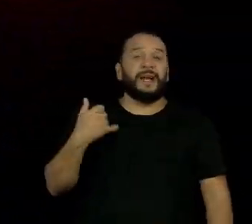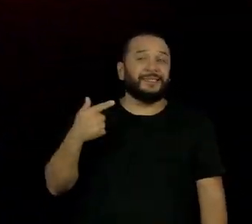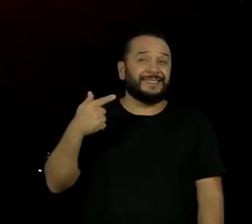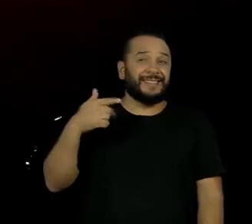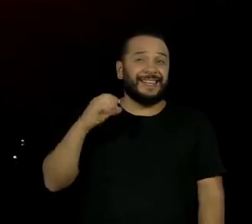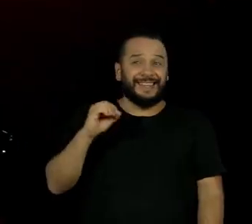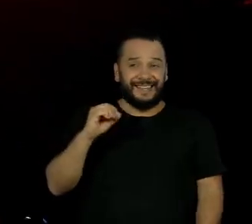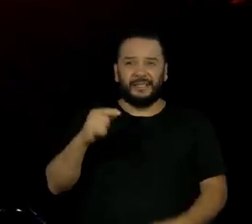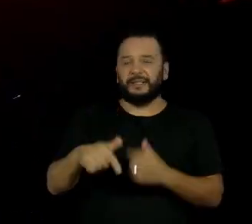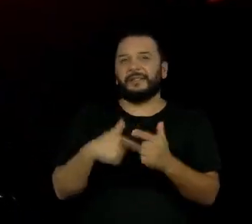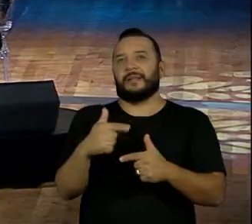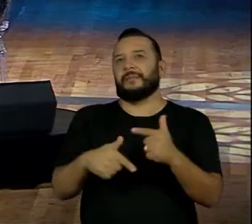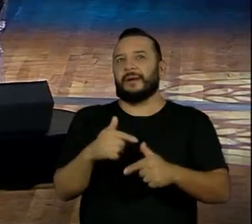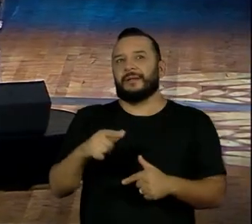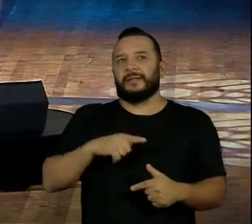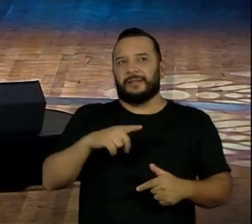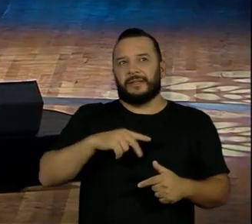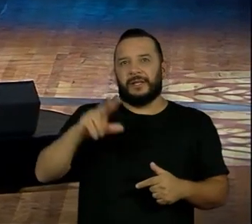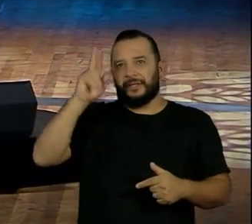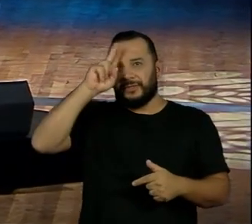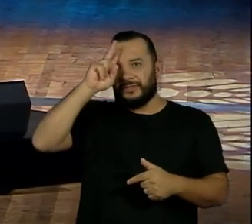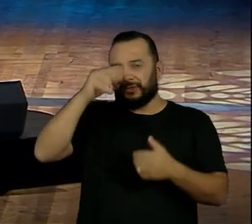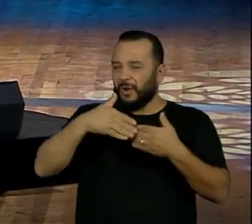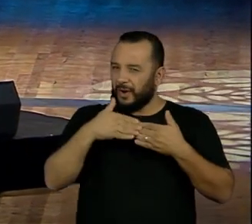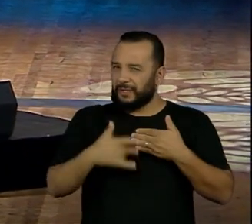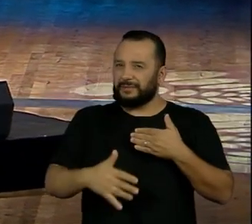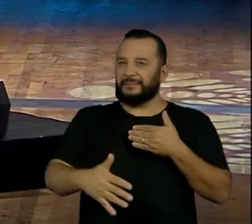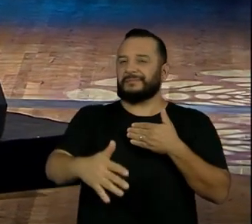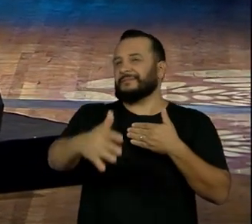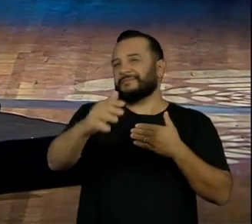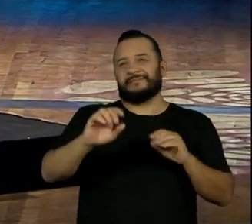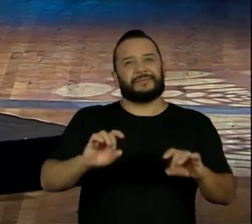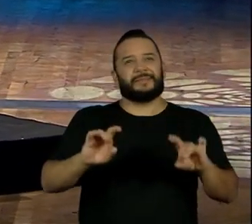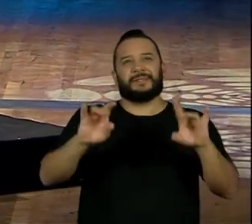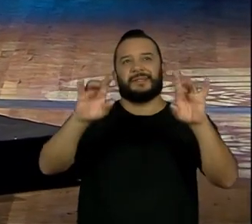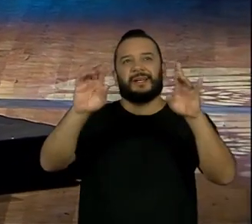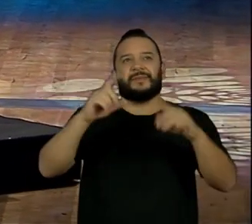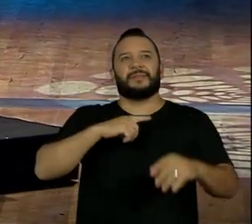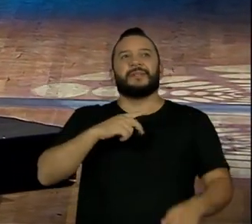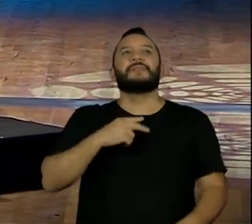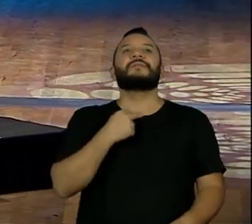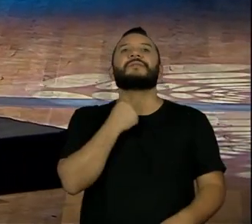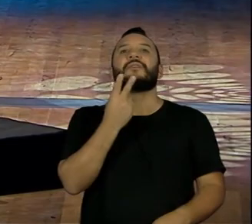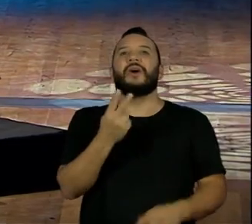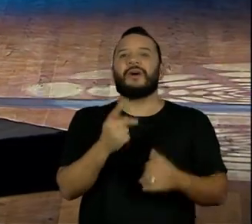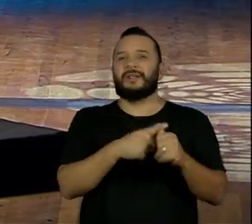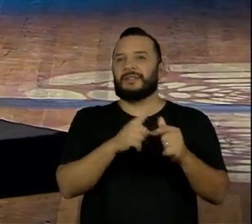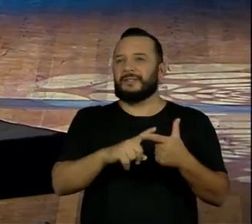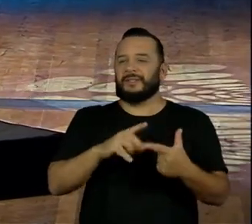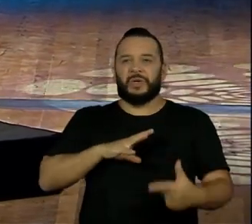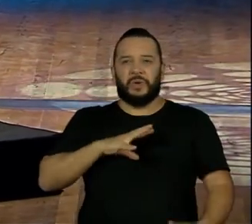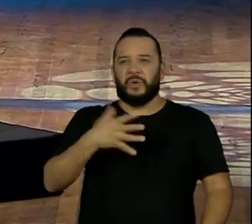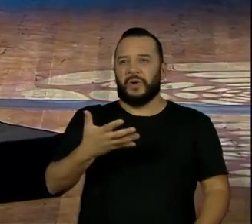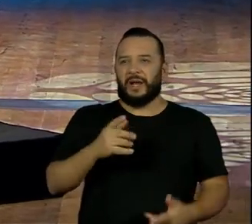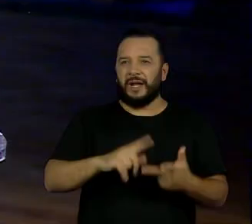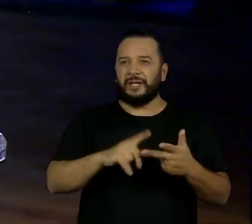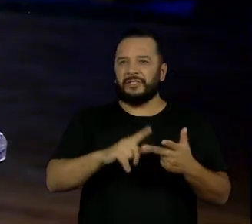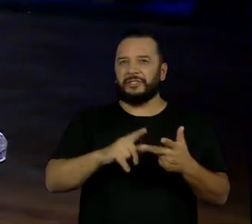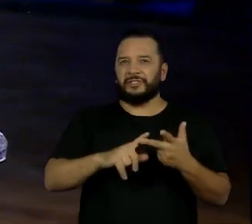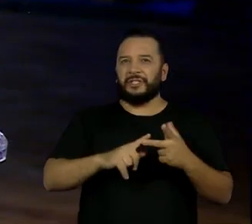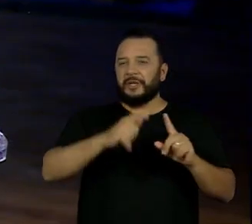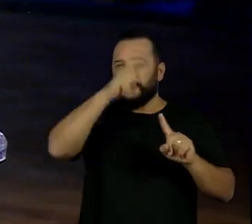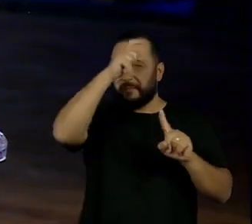carreira deixou um legado marcante com sua voz sua coragem e sua forte personalidade